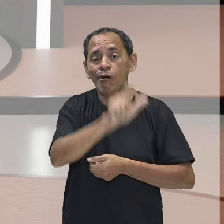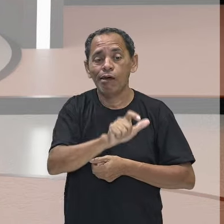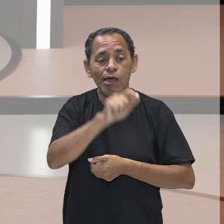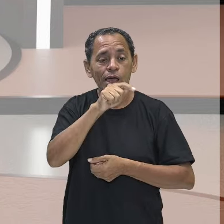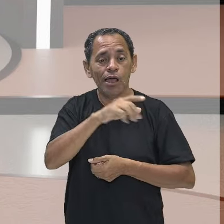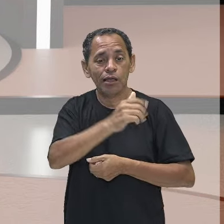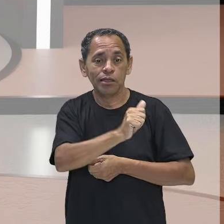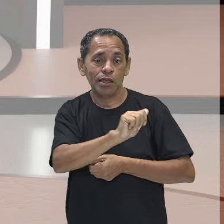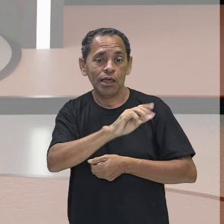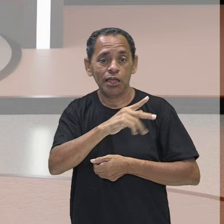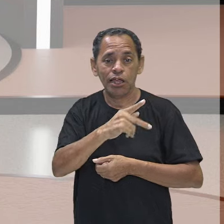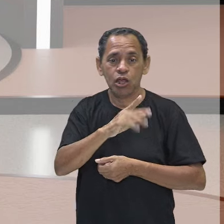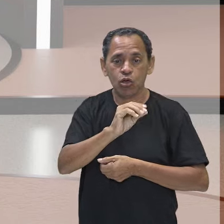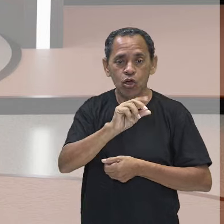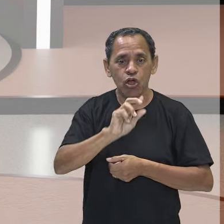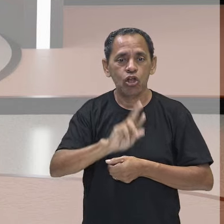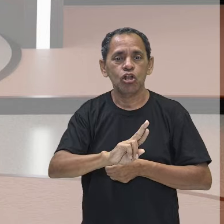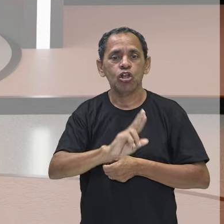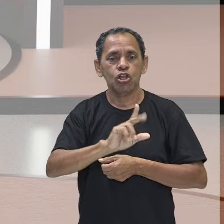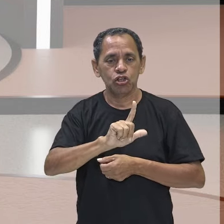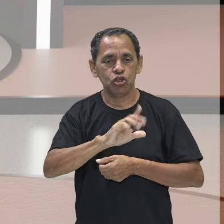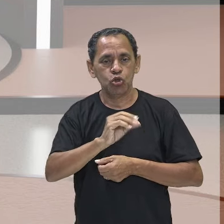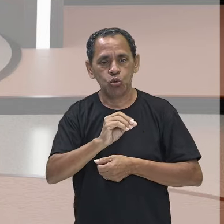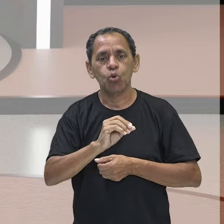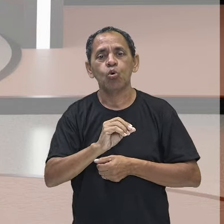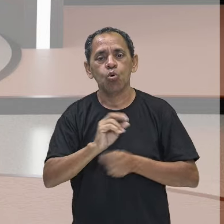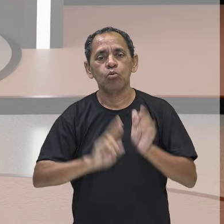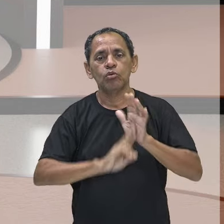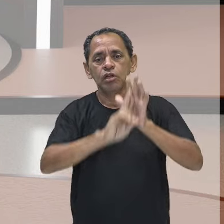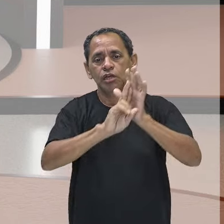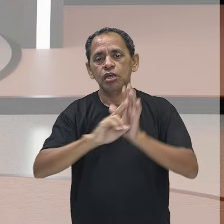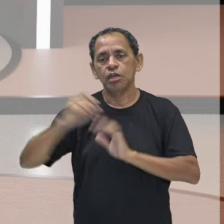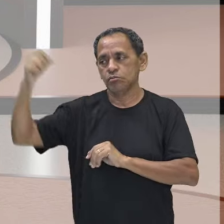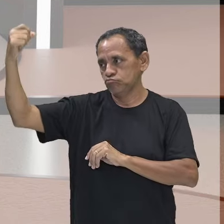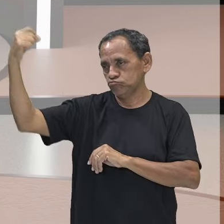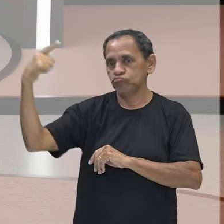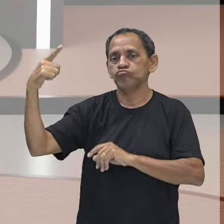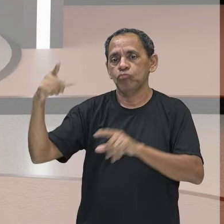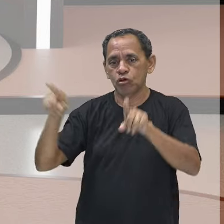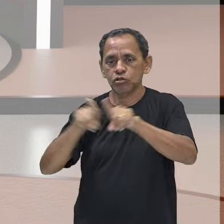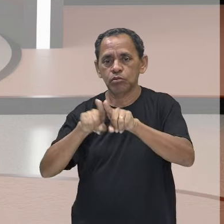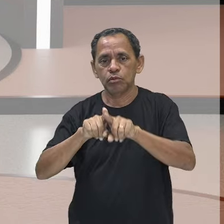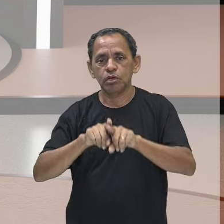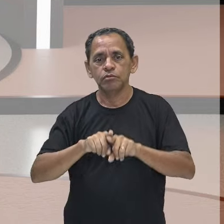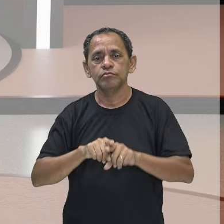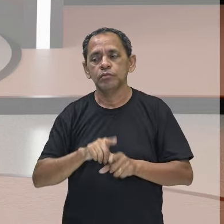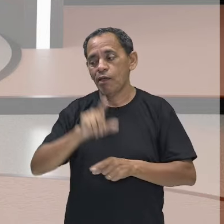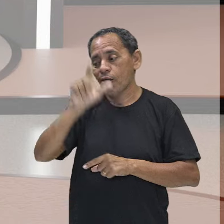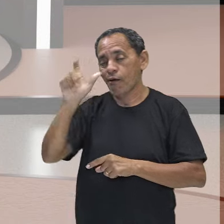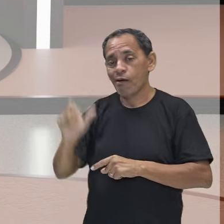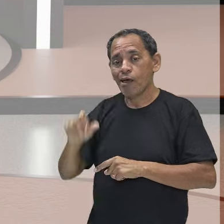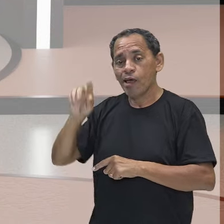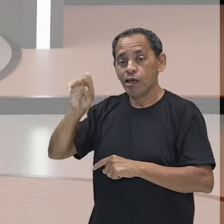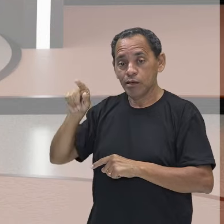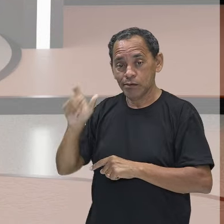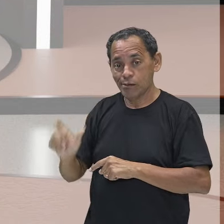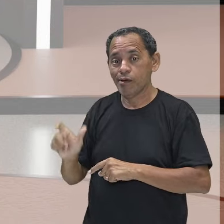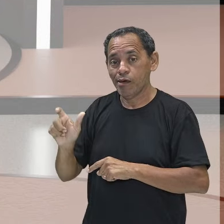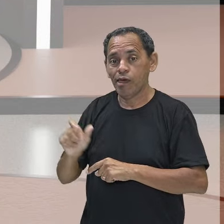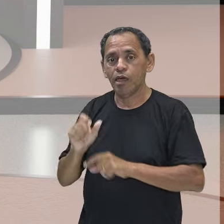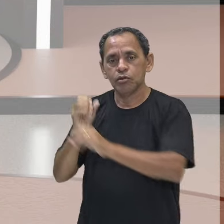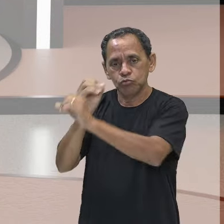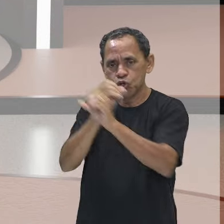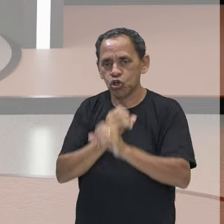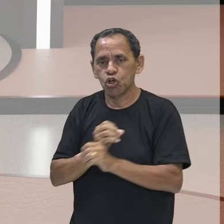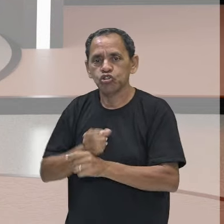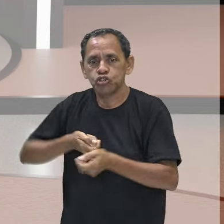irmão, representa ali o sol. E essa deusa, galera, aqui do panteão romano, ela protegia os